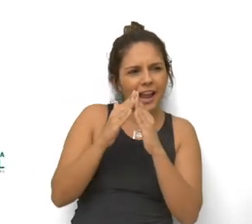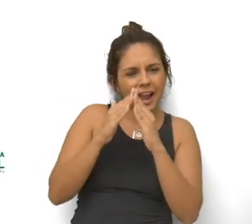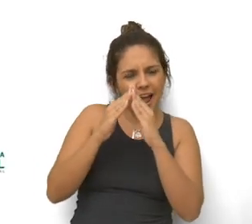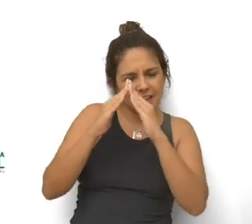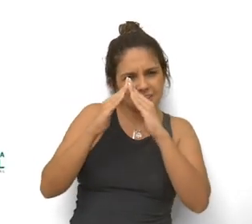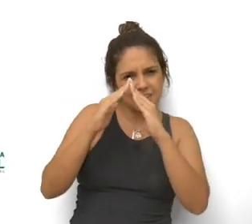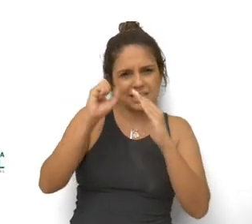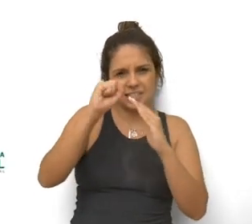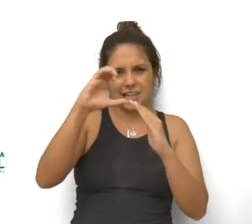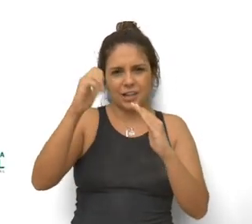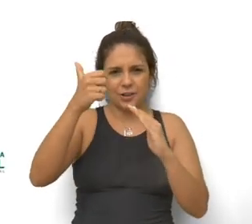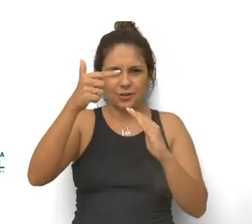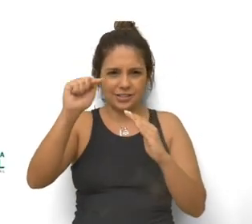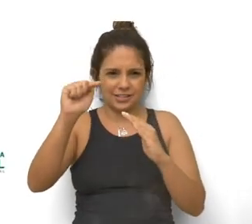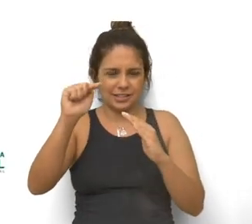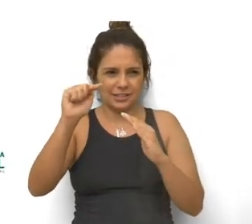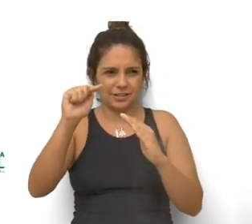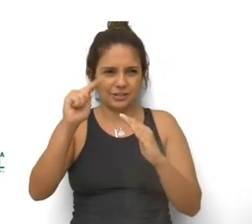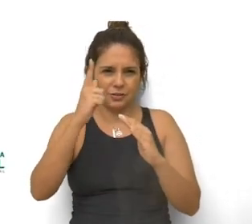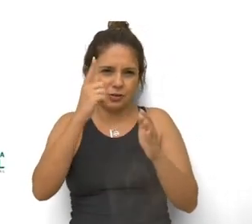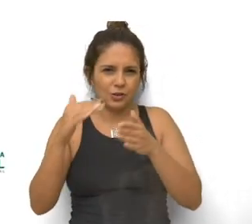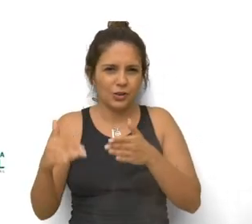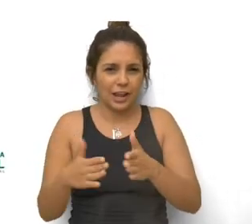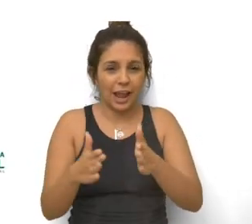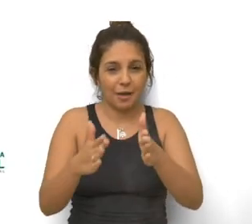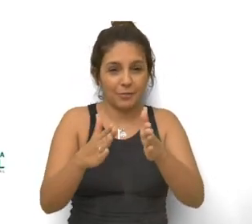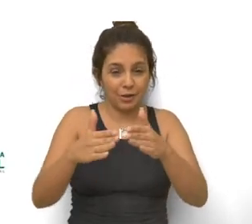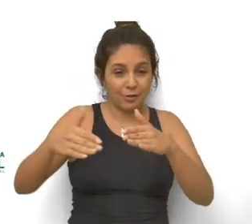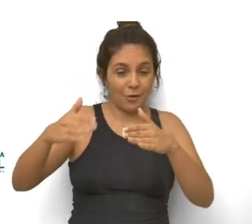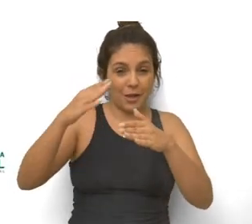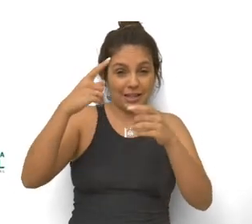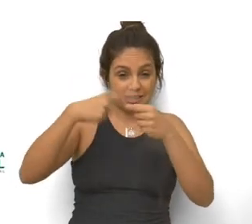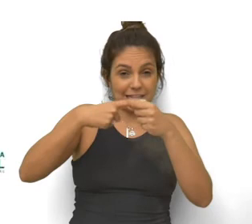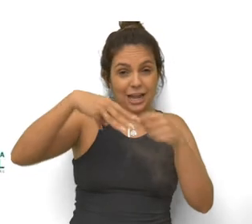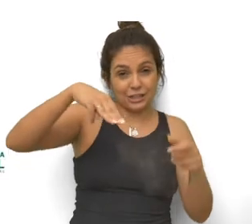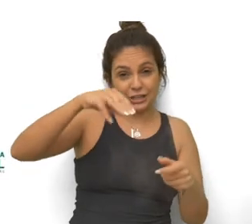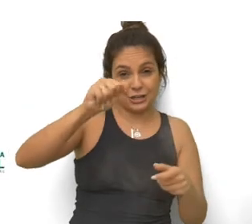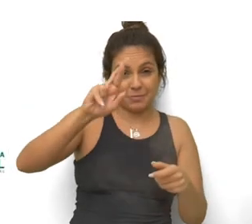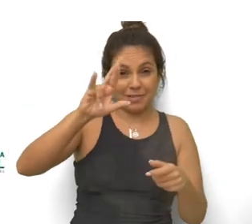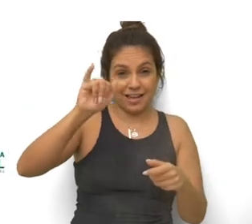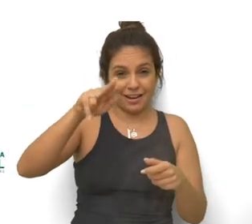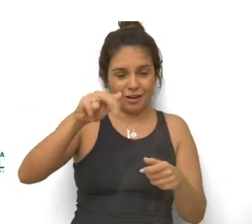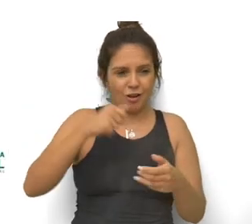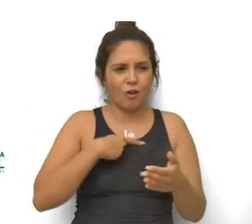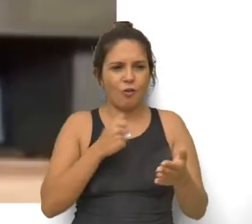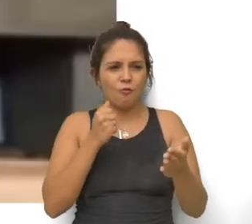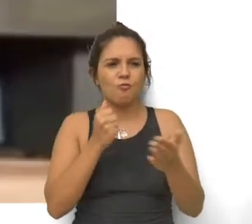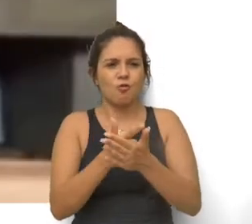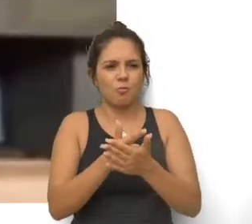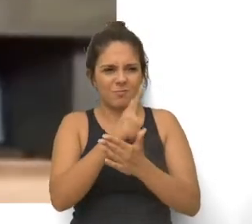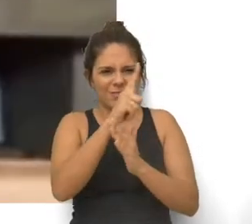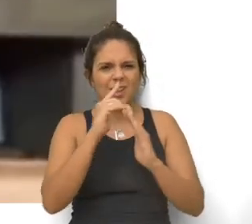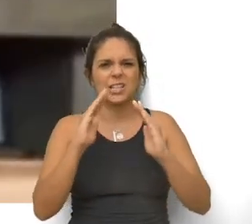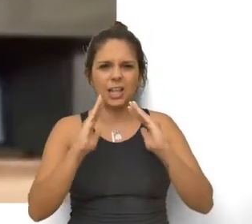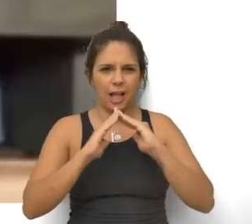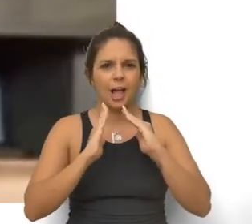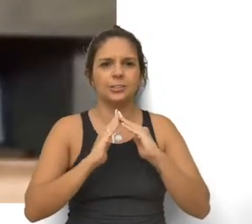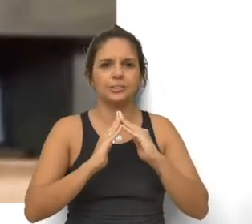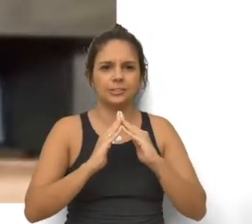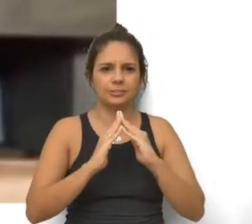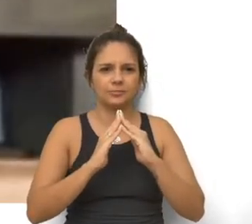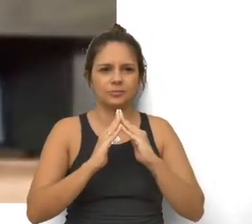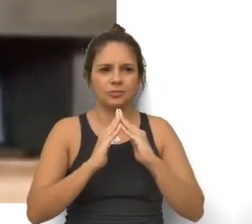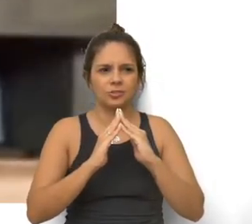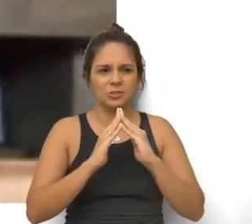XVII, no caminho de Mariana. Eu vou comprar esse casarão,